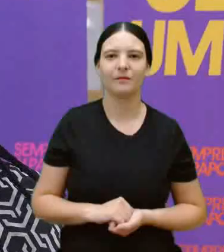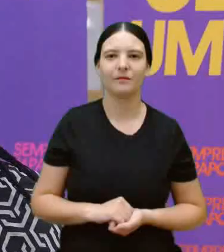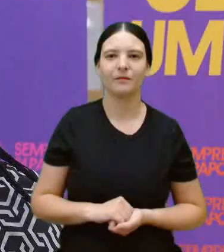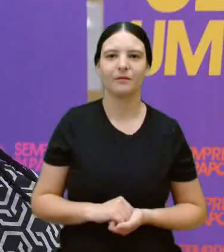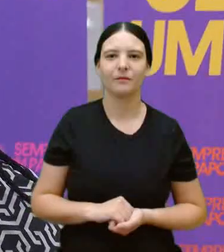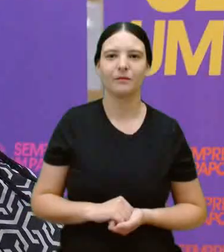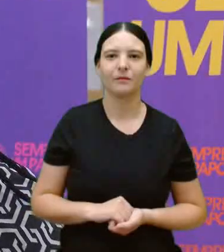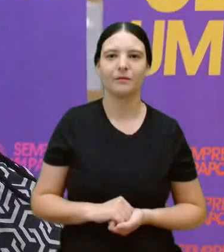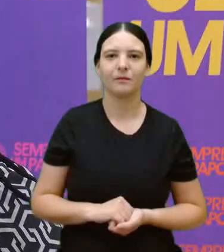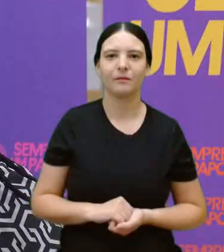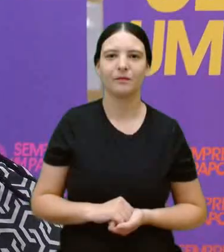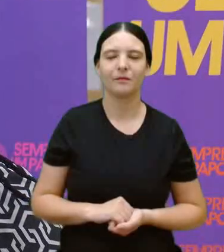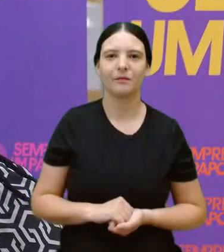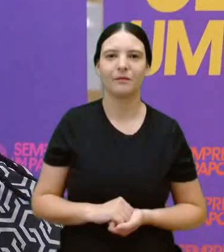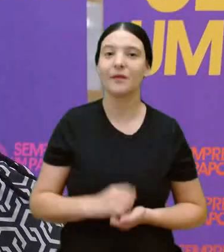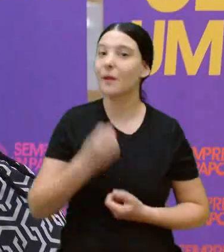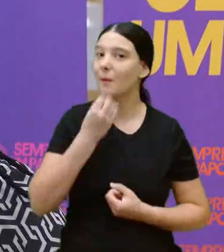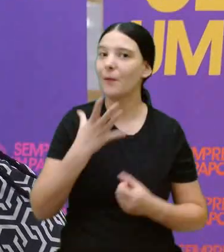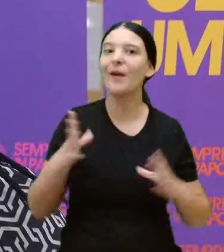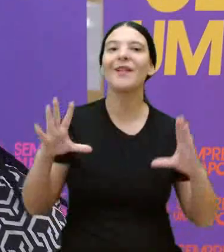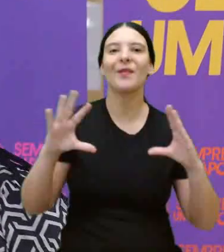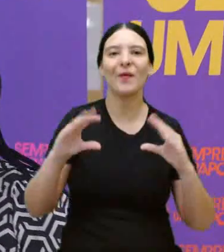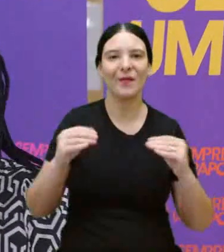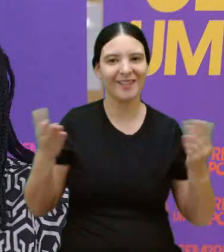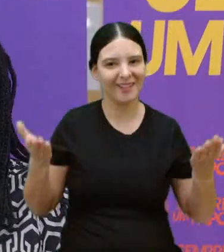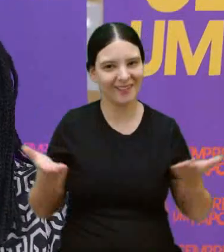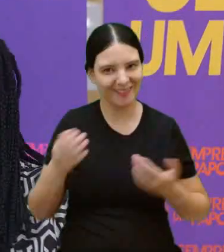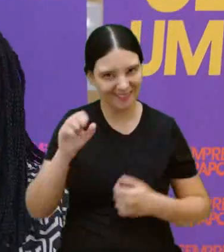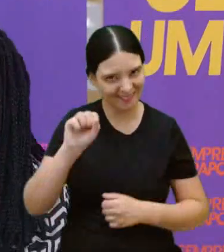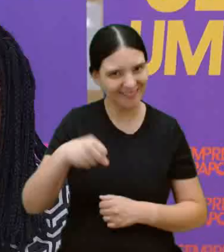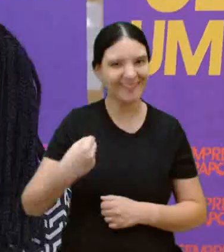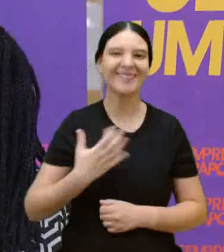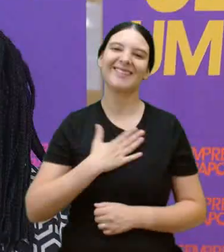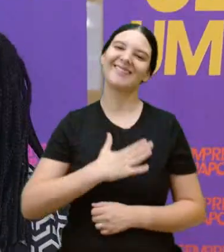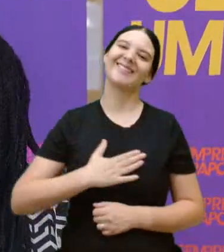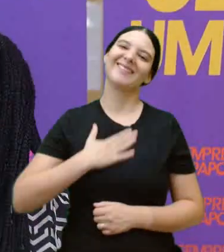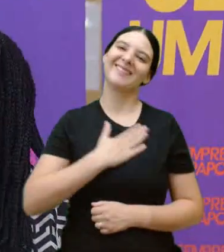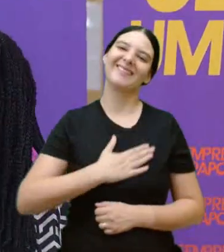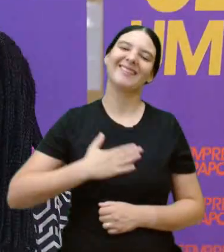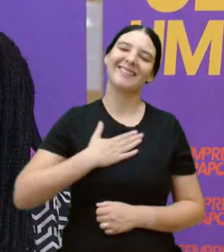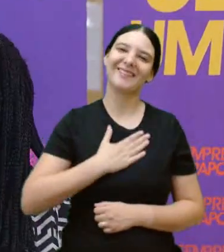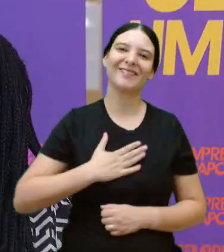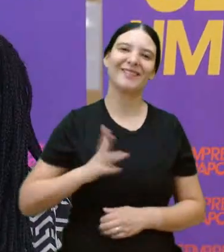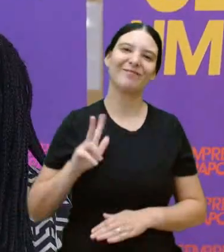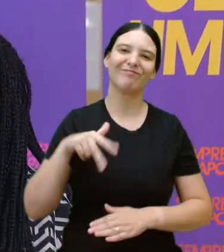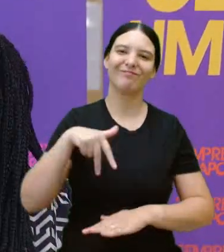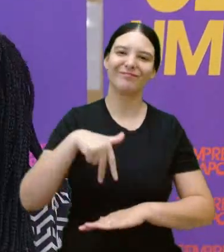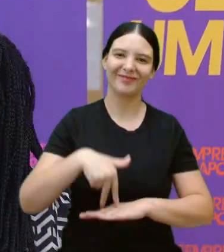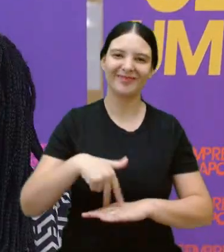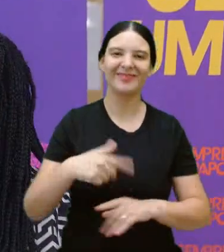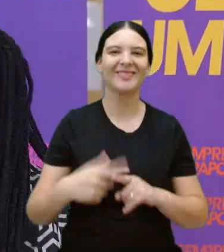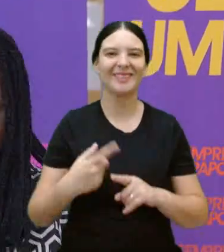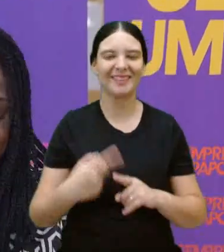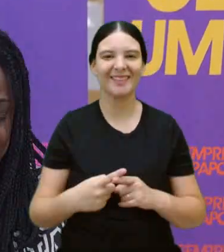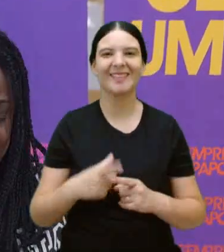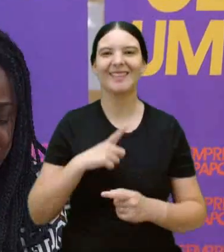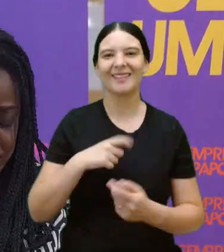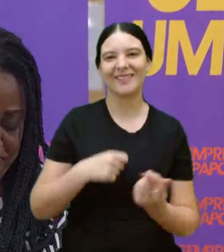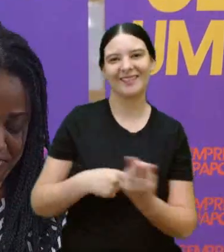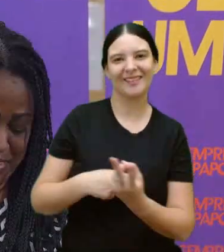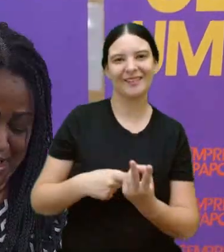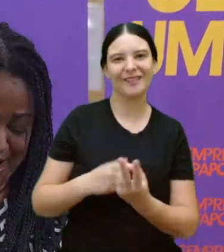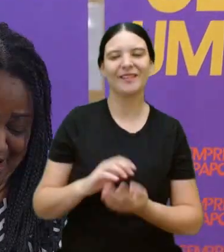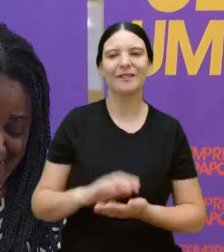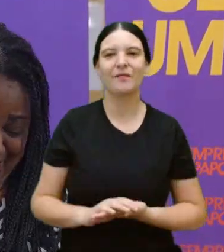Bom, pessoal, boa noite. Agora sim, satisfação muito grande estar aqui, ladeado ainda pelo Rose e pelo Renato. Gente, eu vim aqui foi despedir,